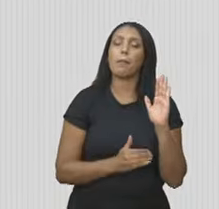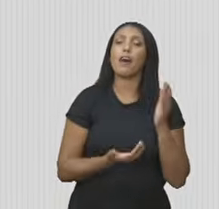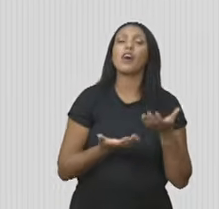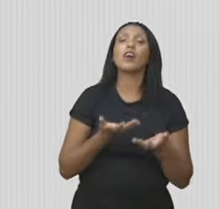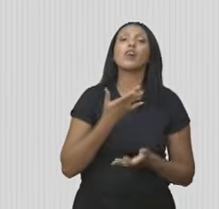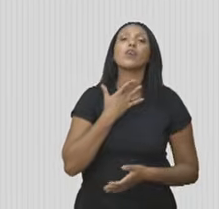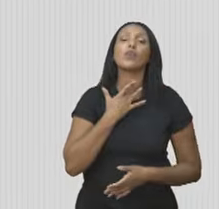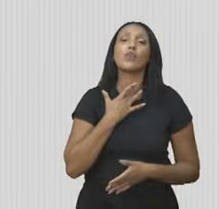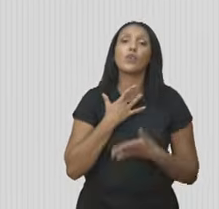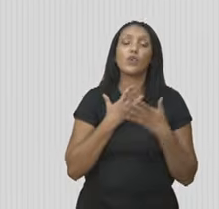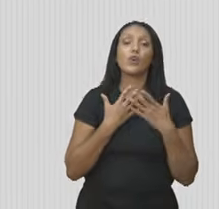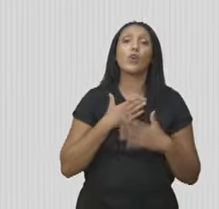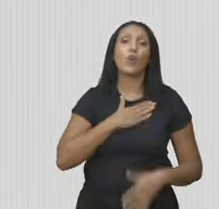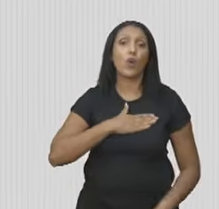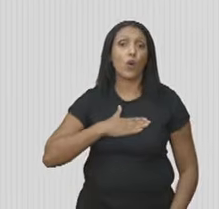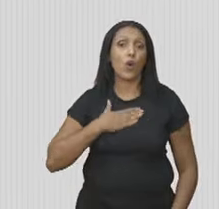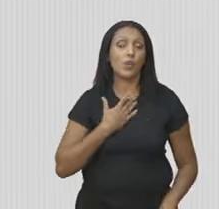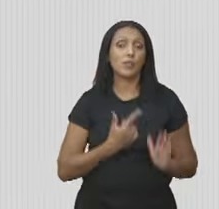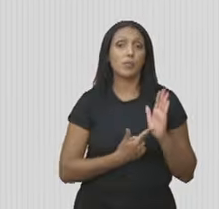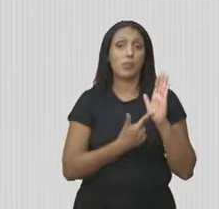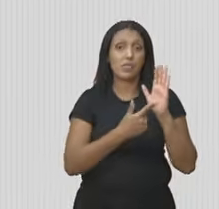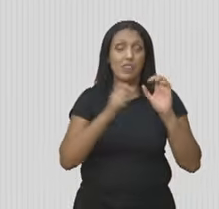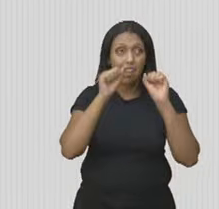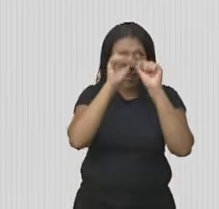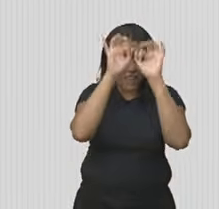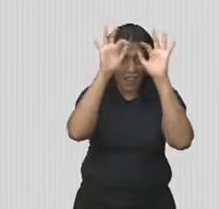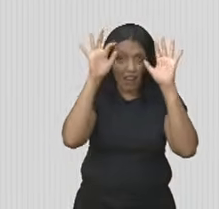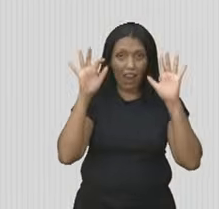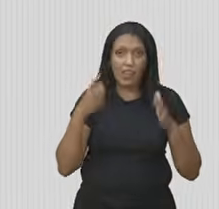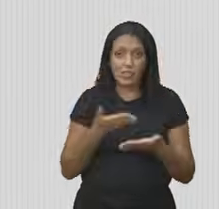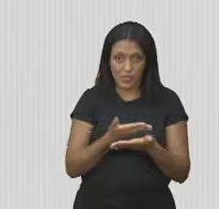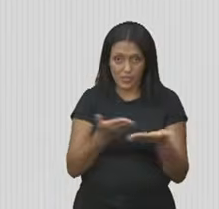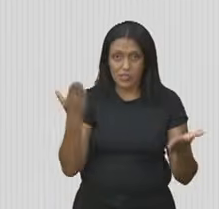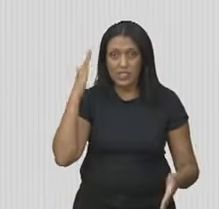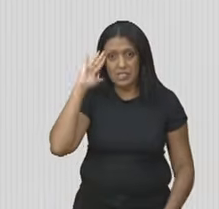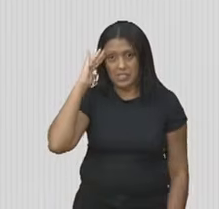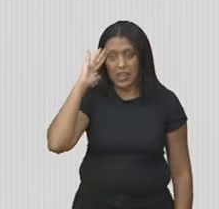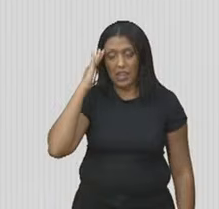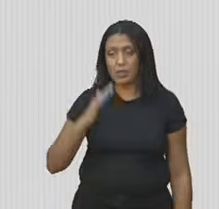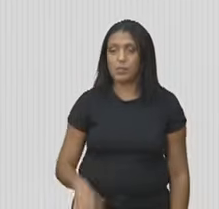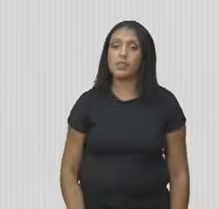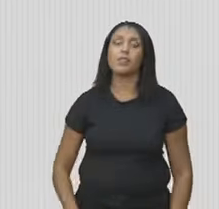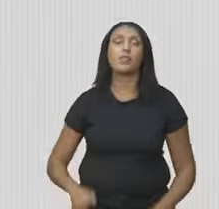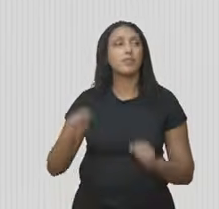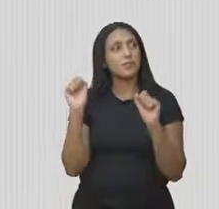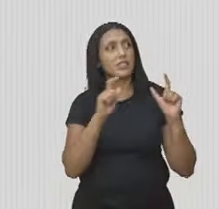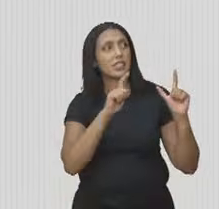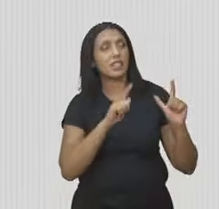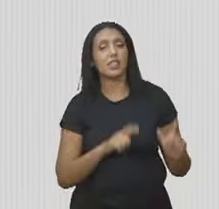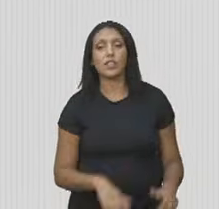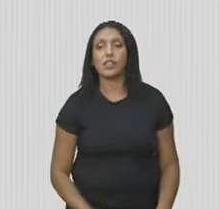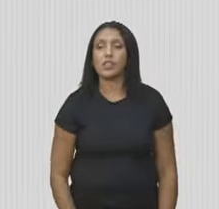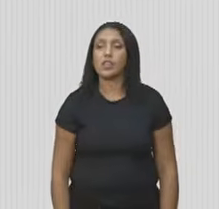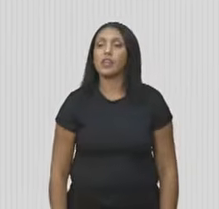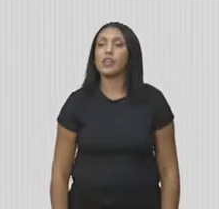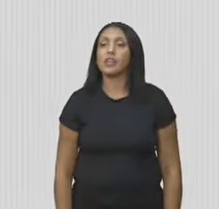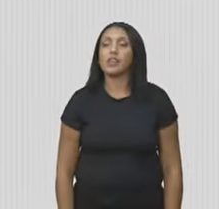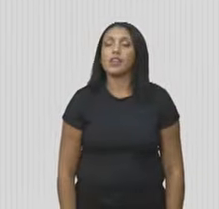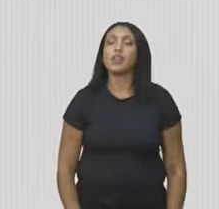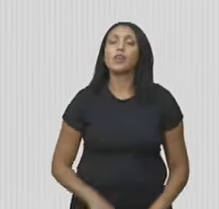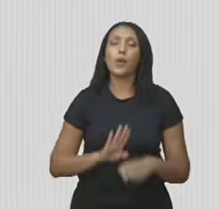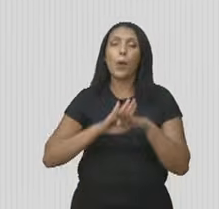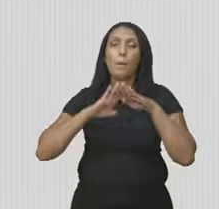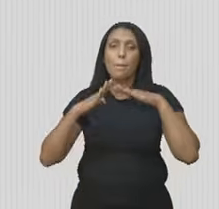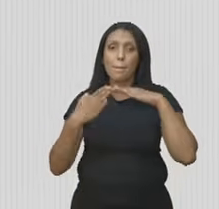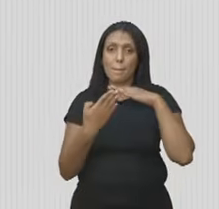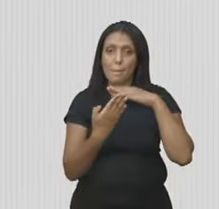tenha o controle do que a gente faz e para onde a gente faz. Inclusive, próximo slide, por favor, técnica, que vai ter aí os bairros para quais